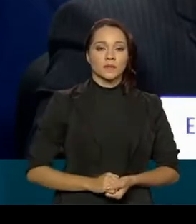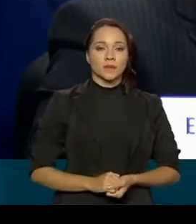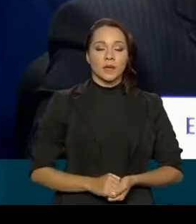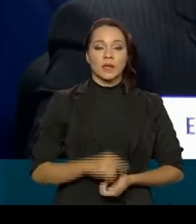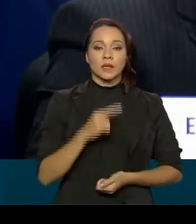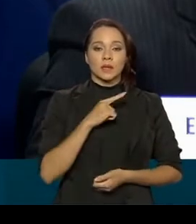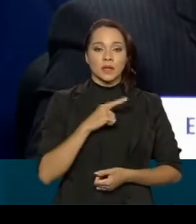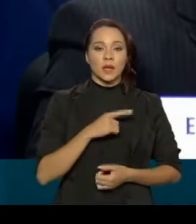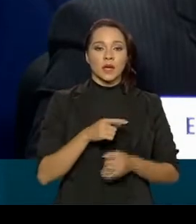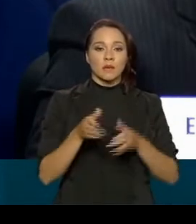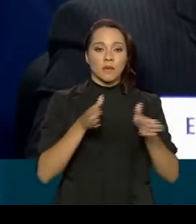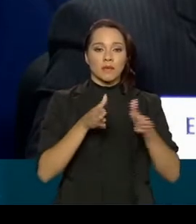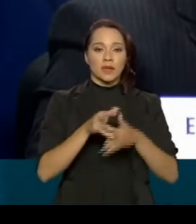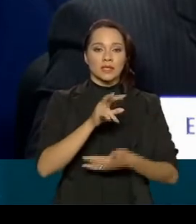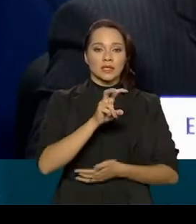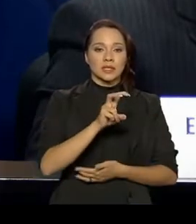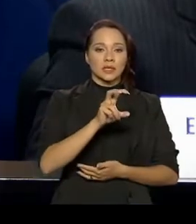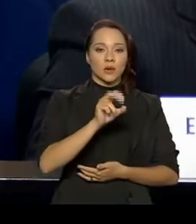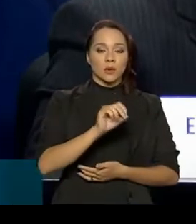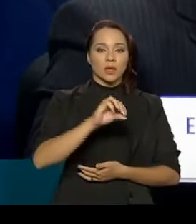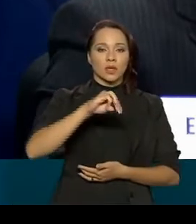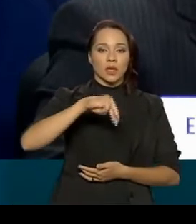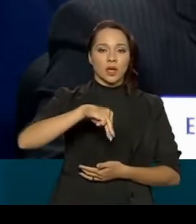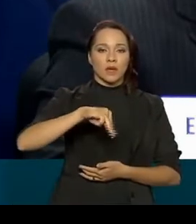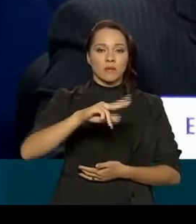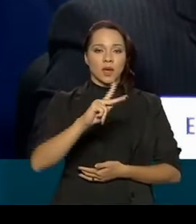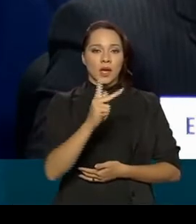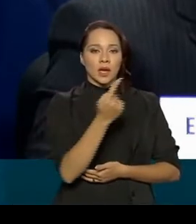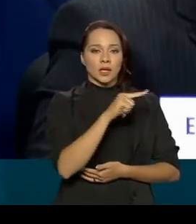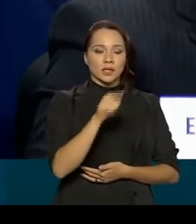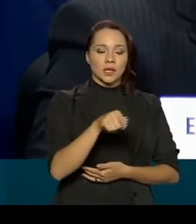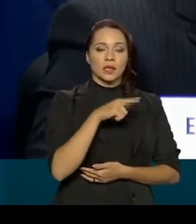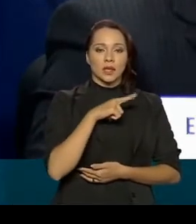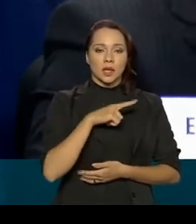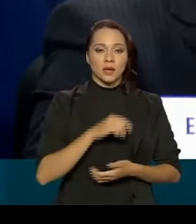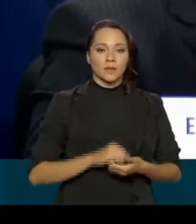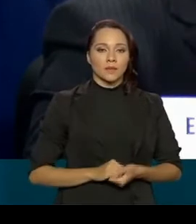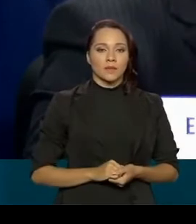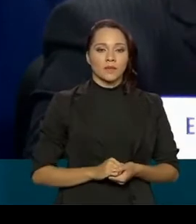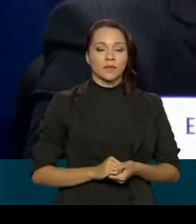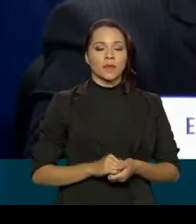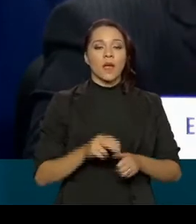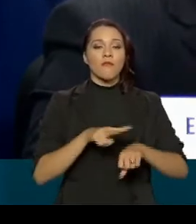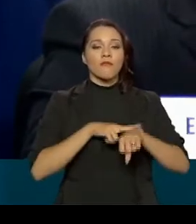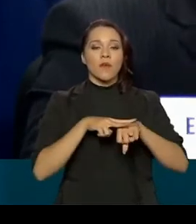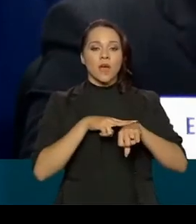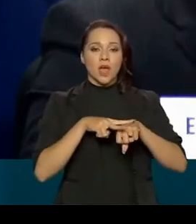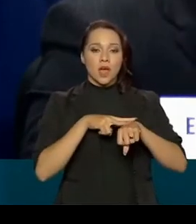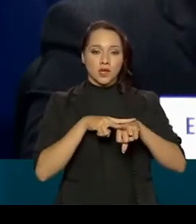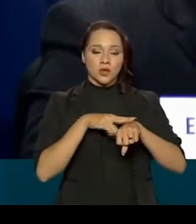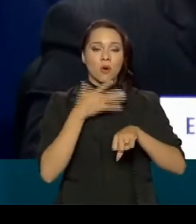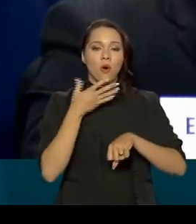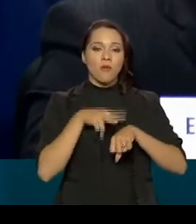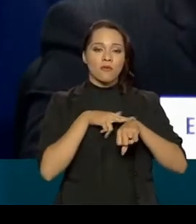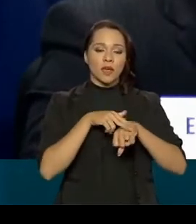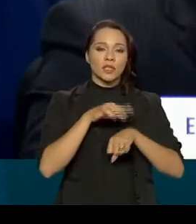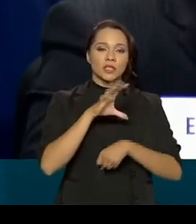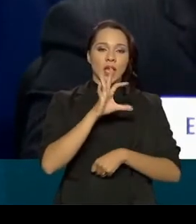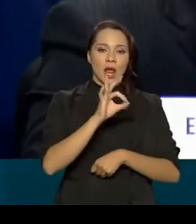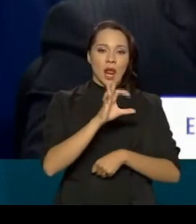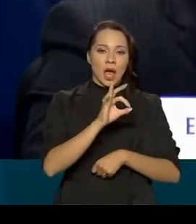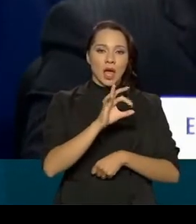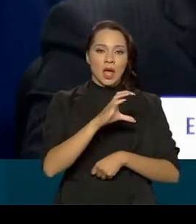nós temos, para a faixa de 50 MHz, nós temos em verde a Claro